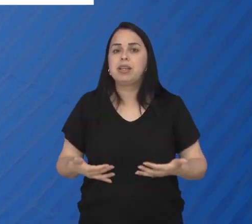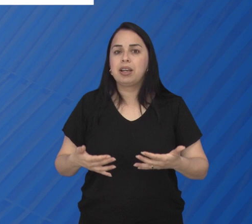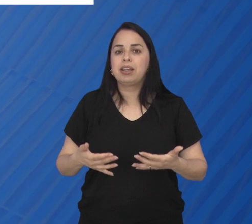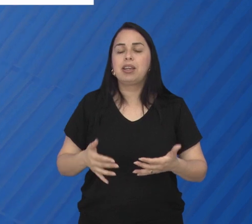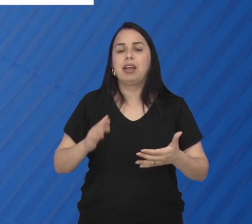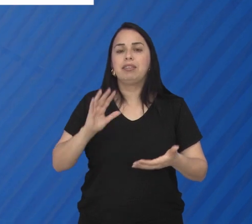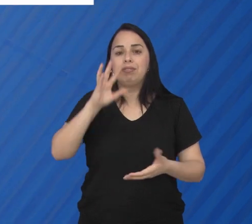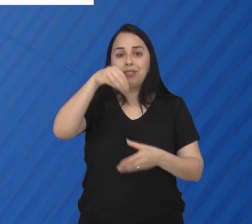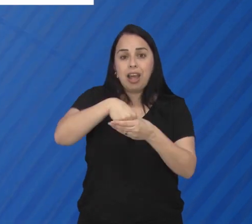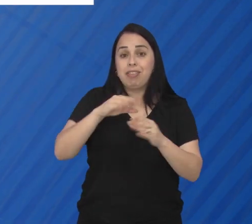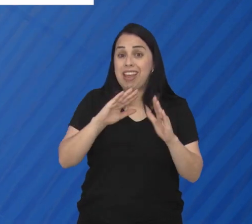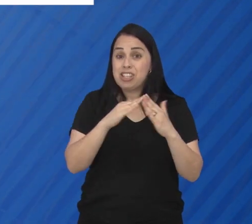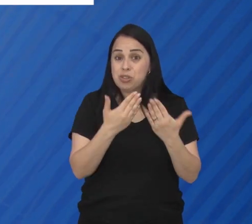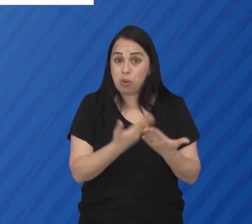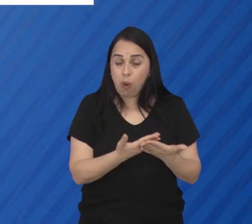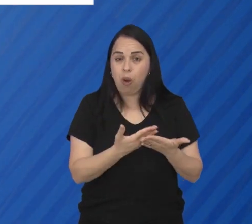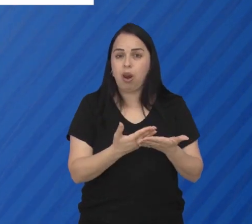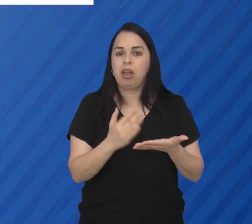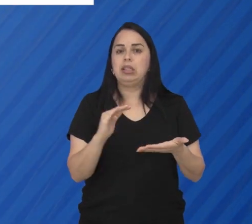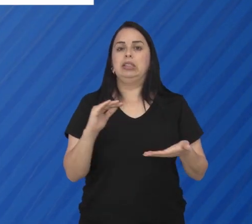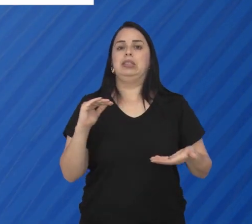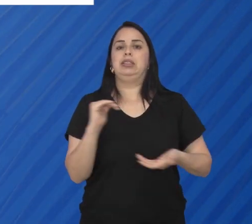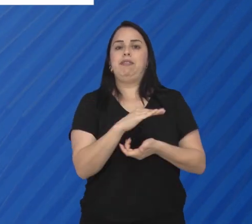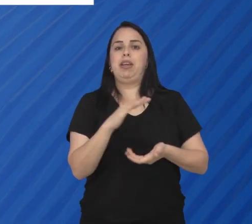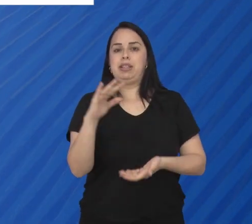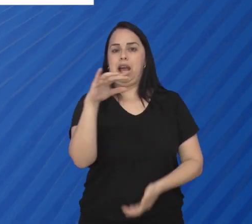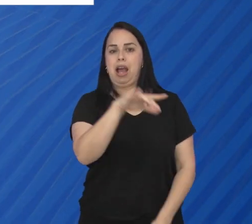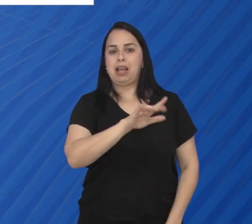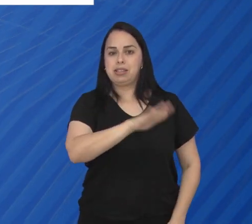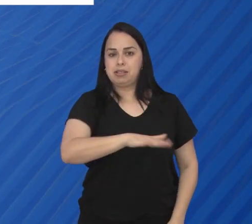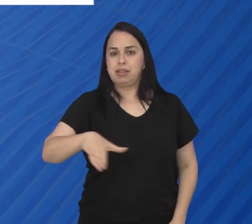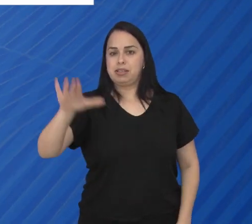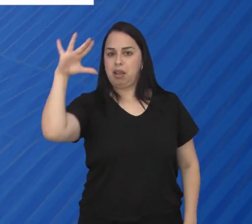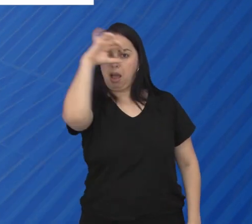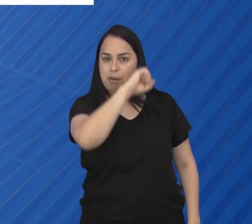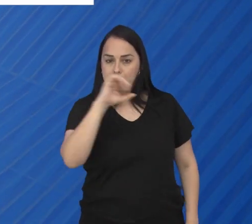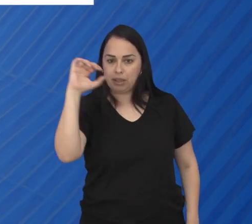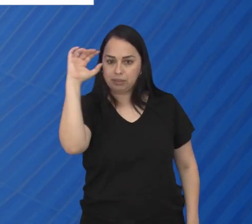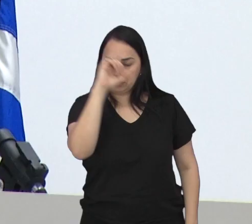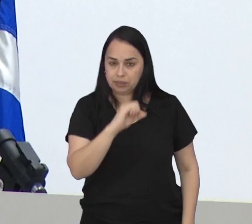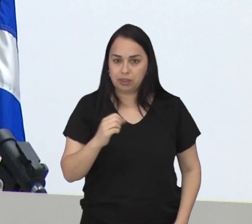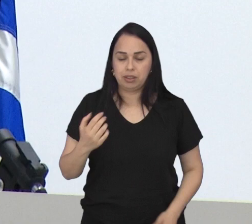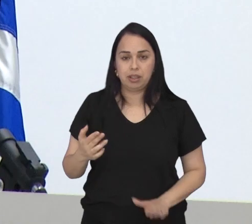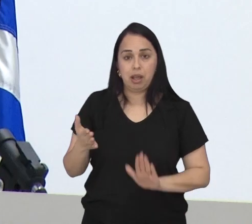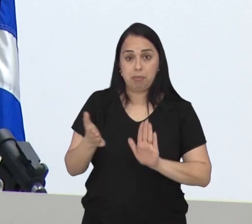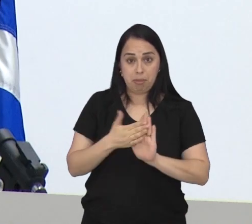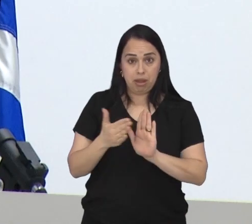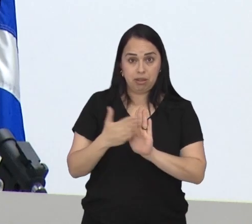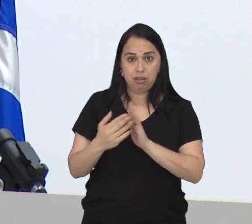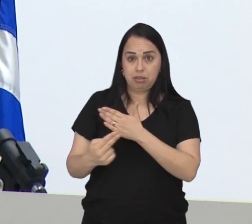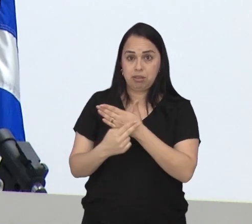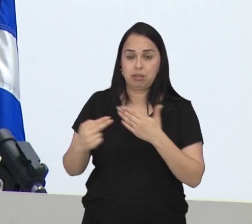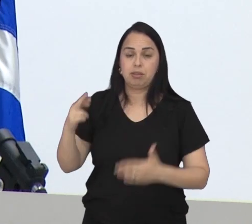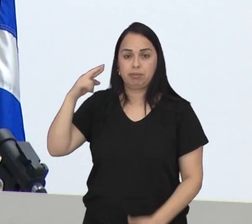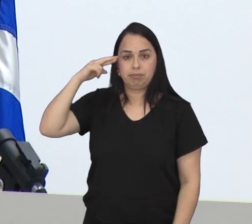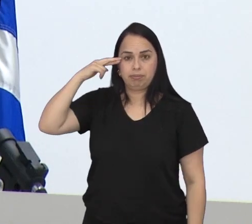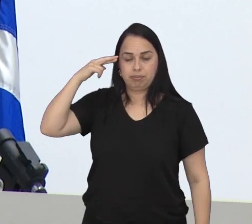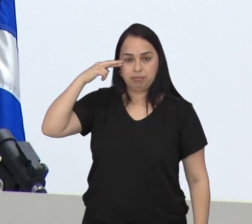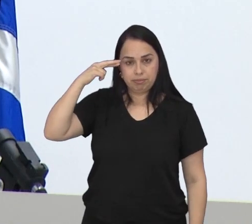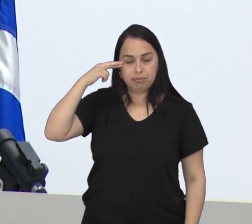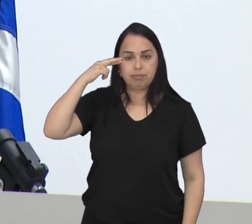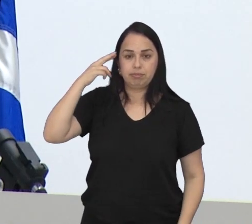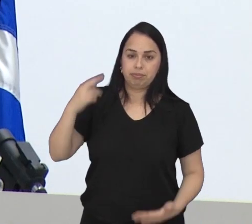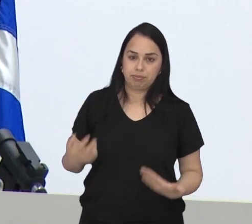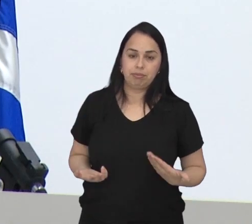Escolar de Defesa Civil em todas as escolas da rede municipal de ensino. A matéria, de autoria do